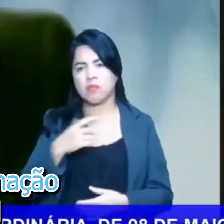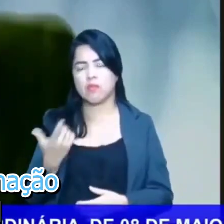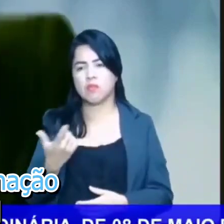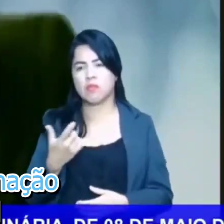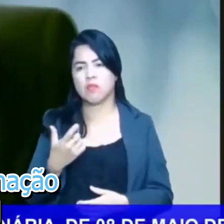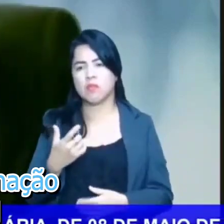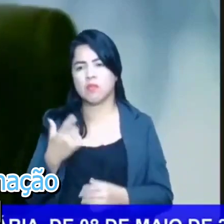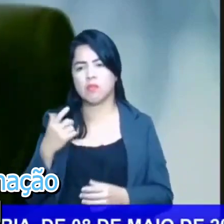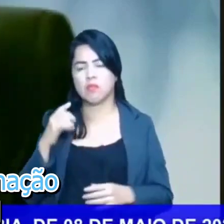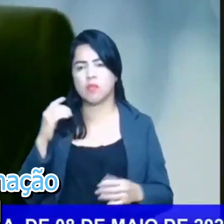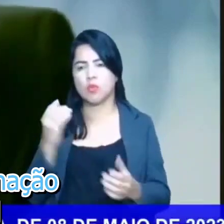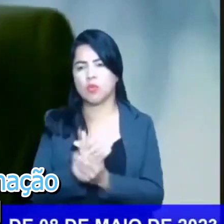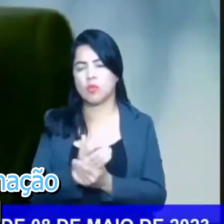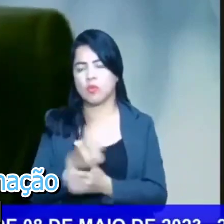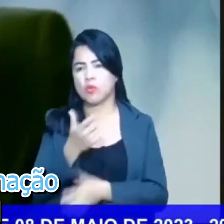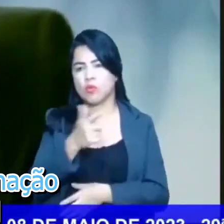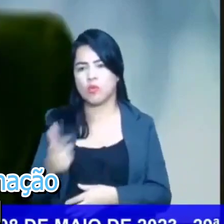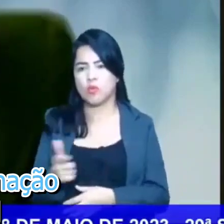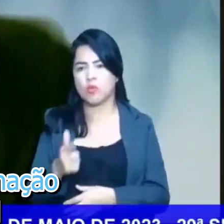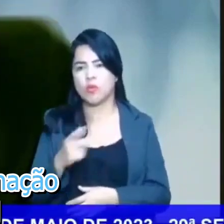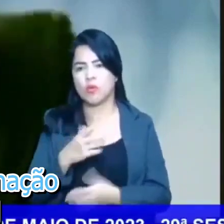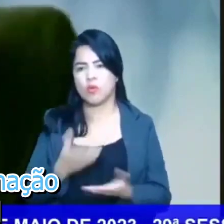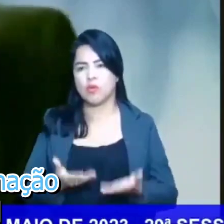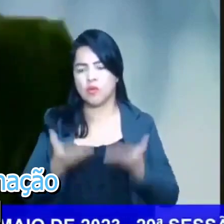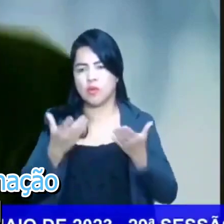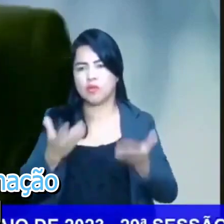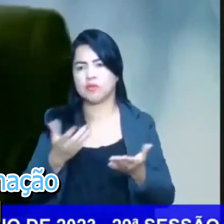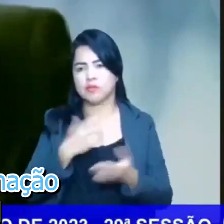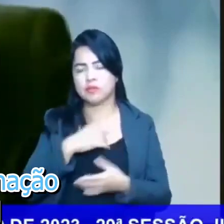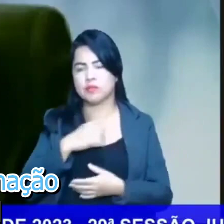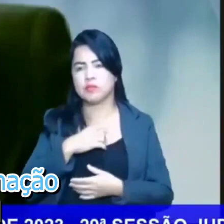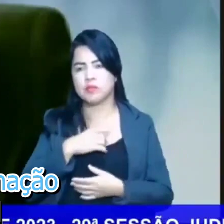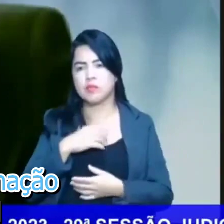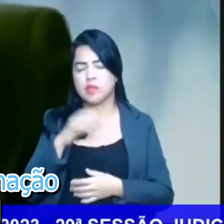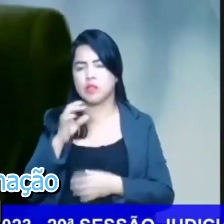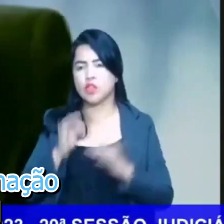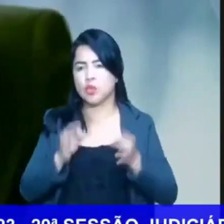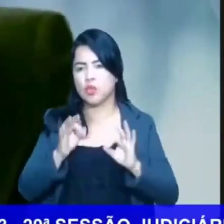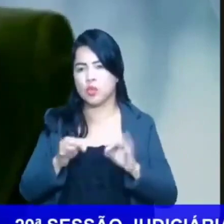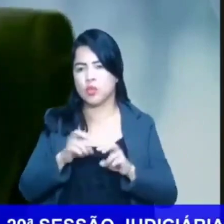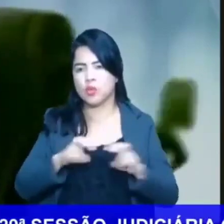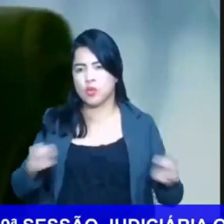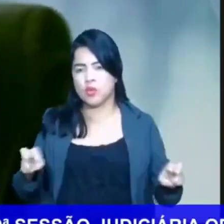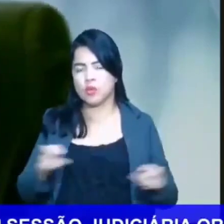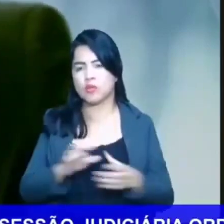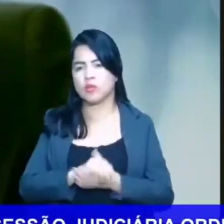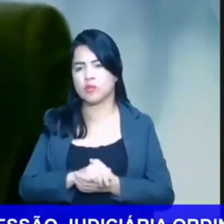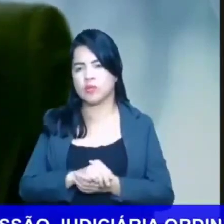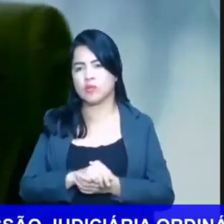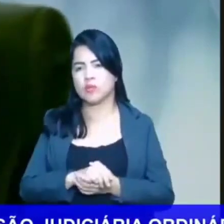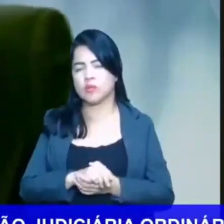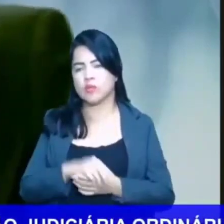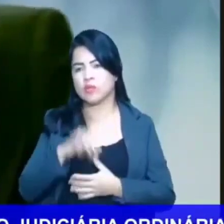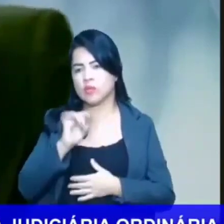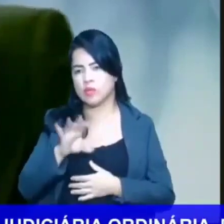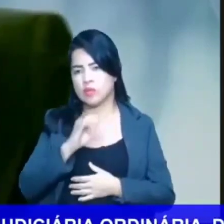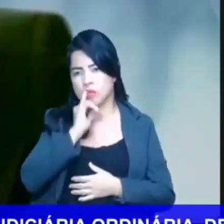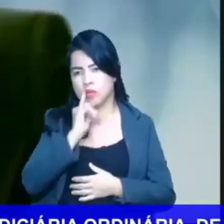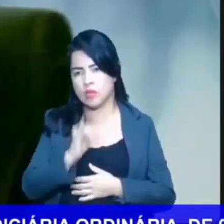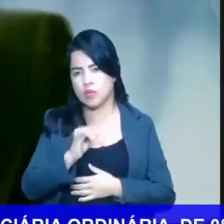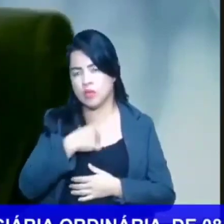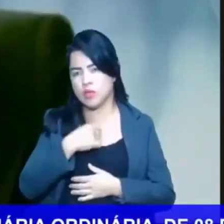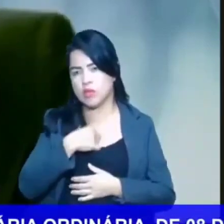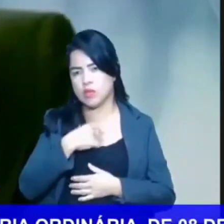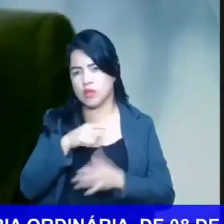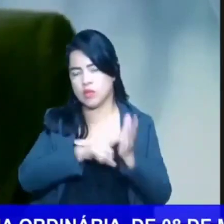para fins de condenação que não tenha sido submetido ao crivo judicial de contraditória e ampla defesa. Então, dito isso, senhor presidente,